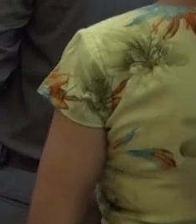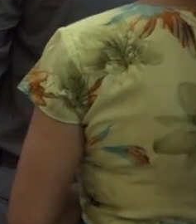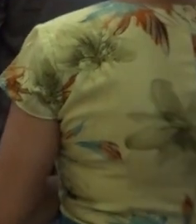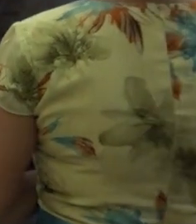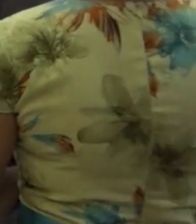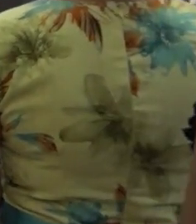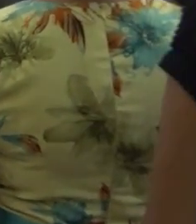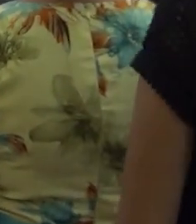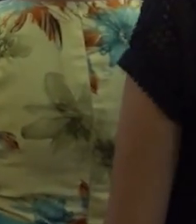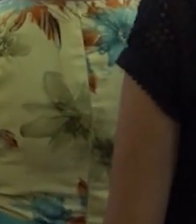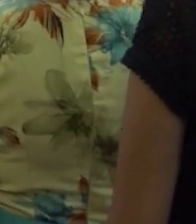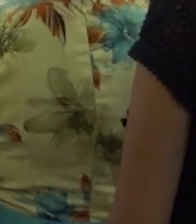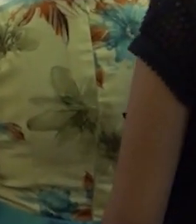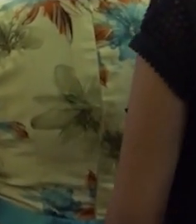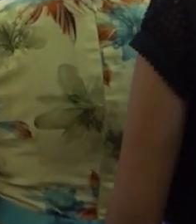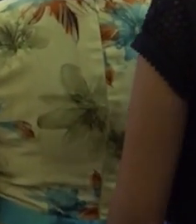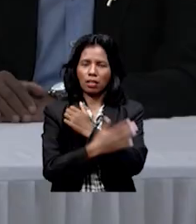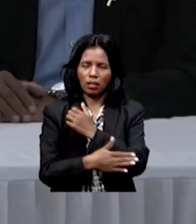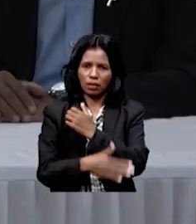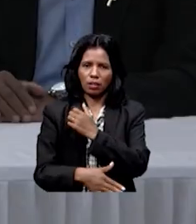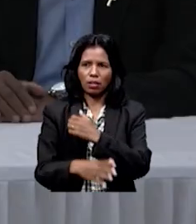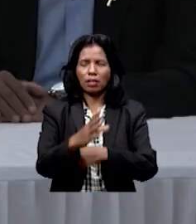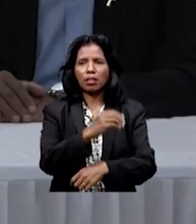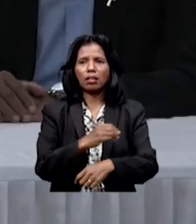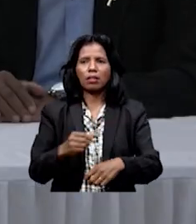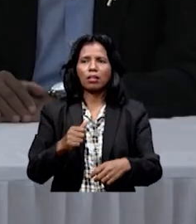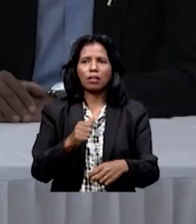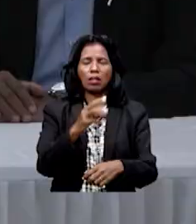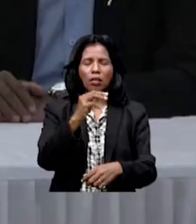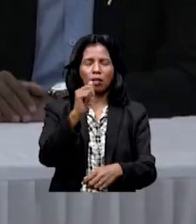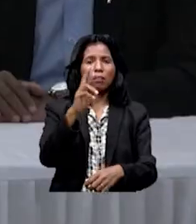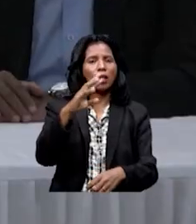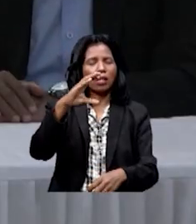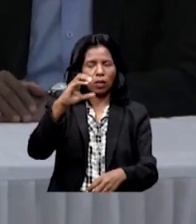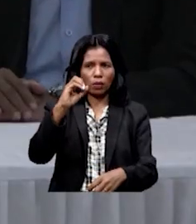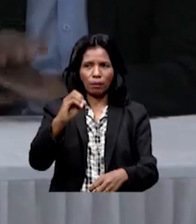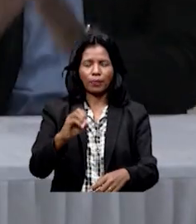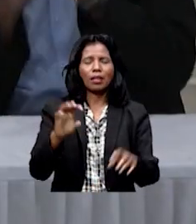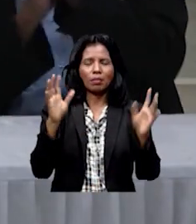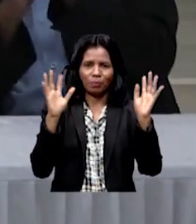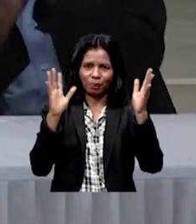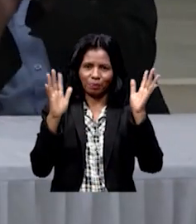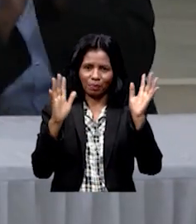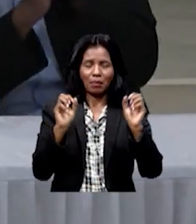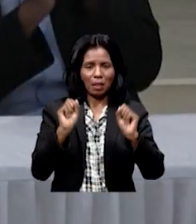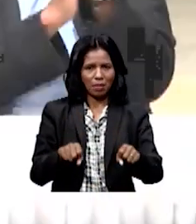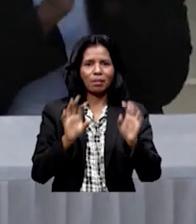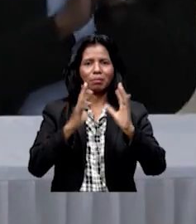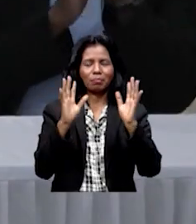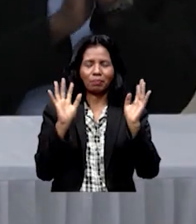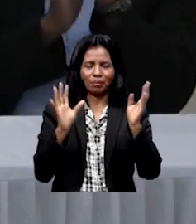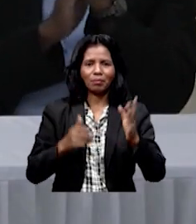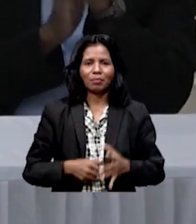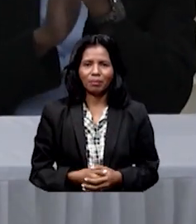Imaculada da Conceição Catedral dili nomeia Rusi Santa Sé no derbispo Baucau. Nomeação né, anuncia o